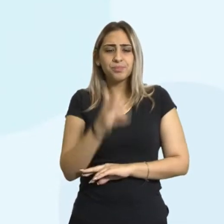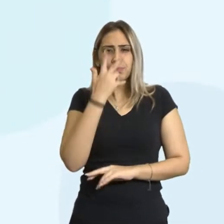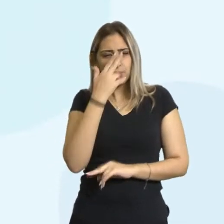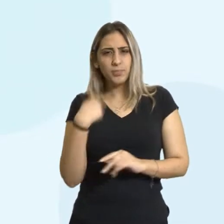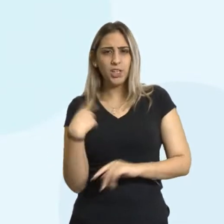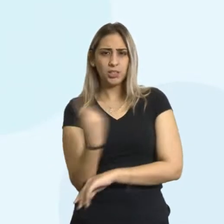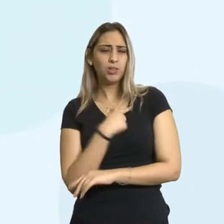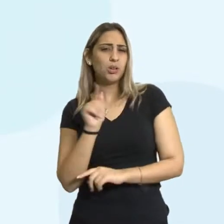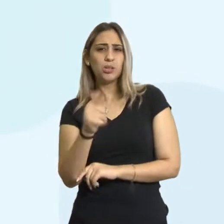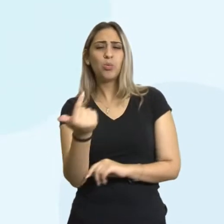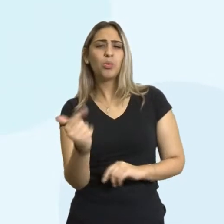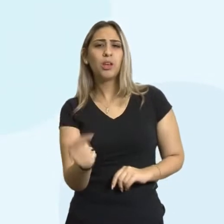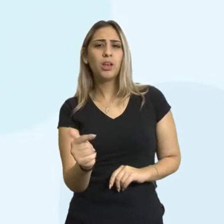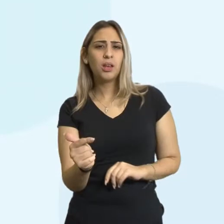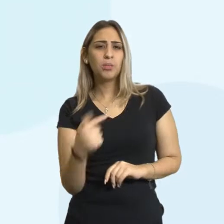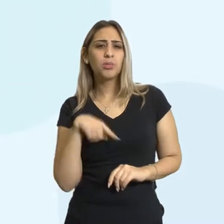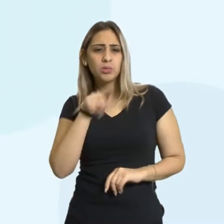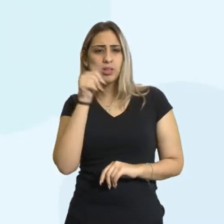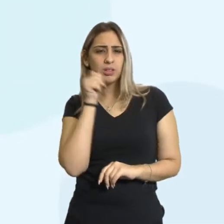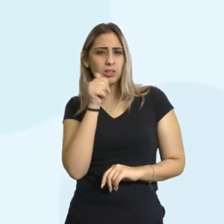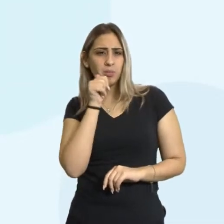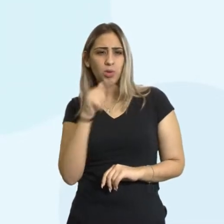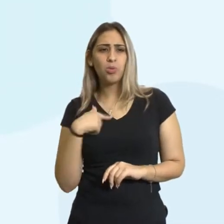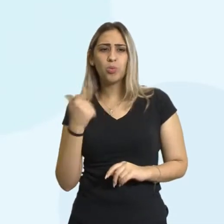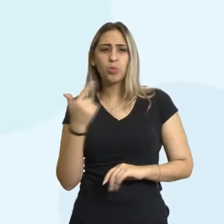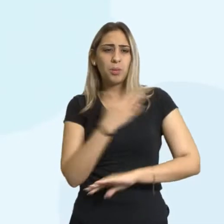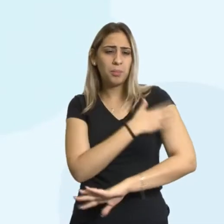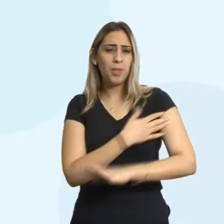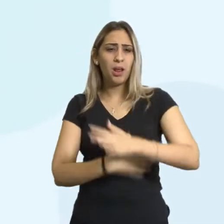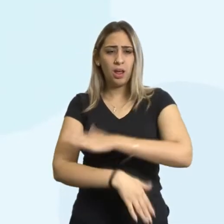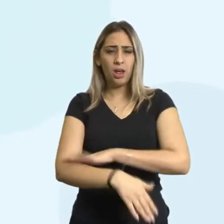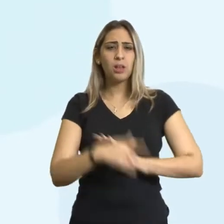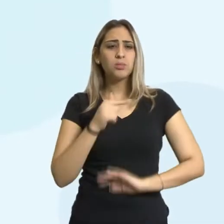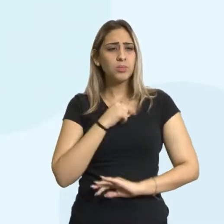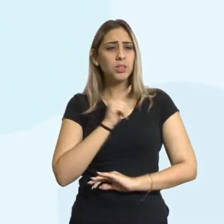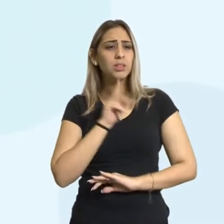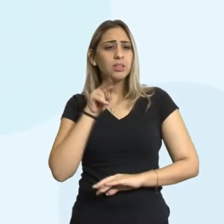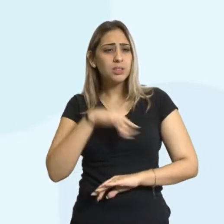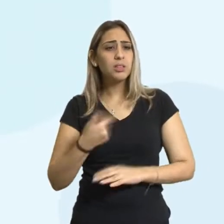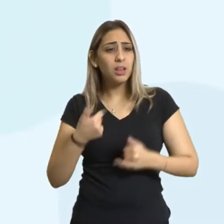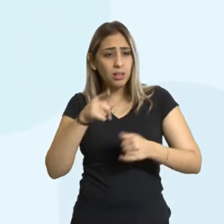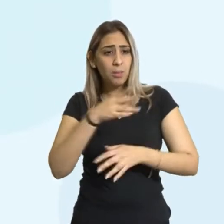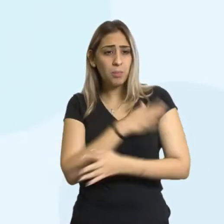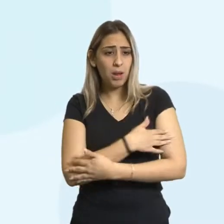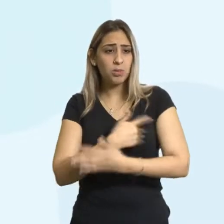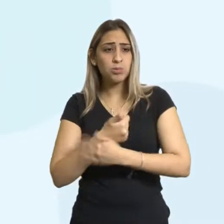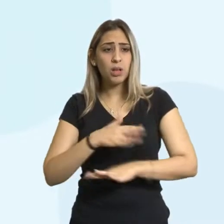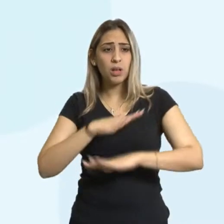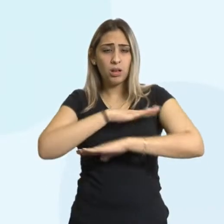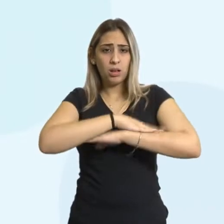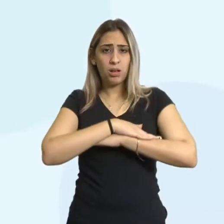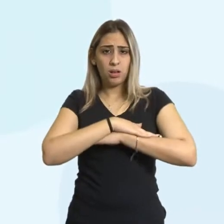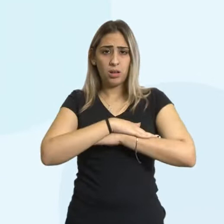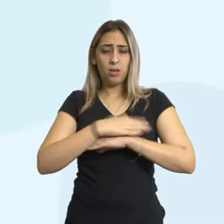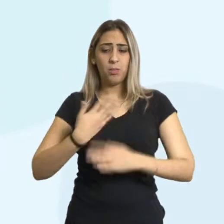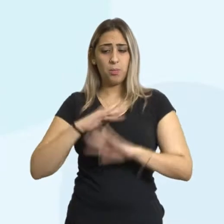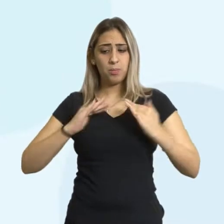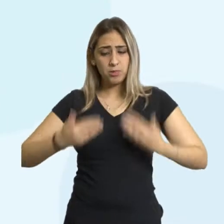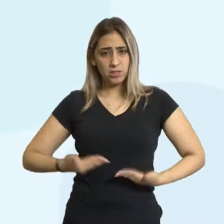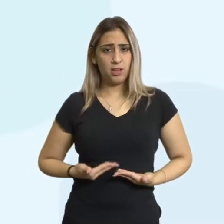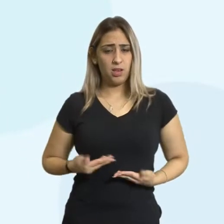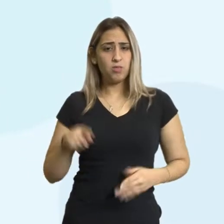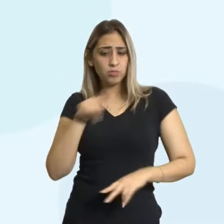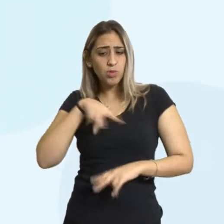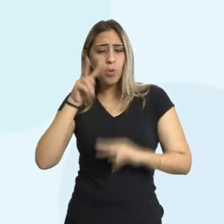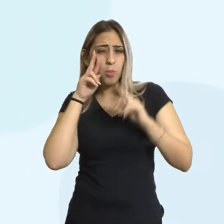que nós não temos que essa mulher não tem braço mas na verdade ela tá com os bracinhos em cima dos seios se você observar bem